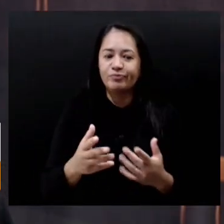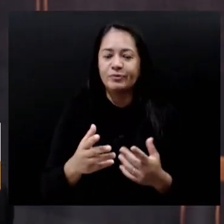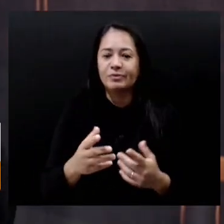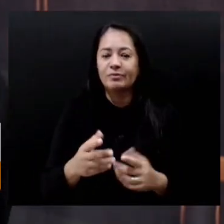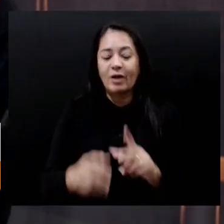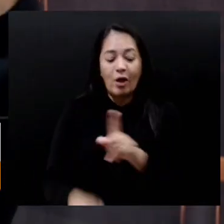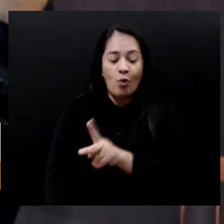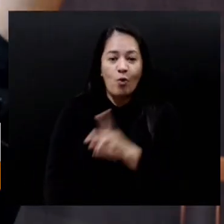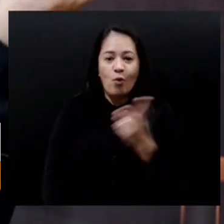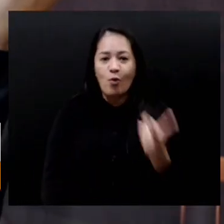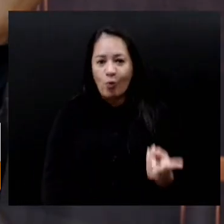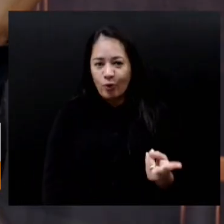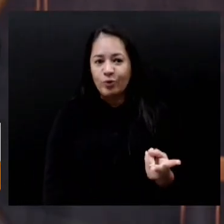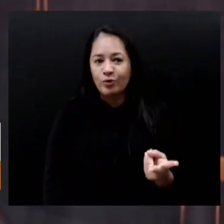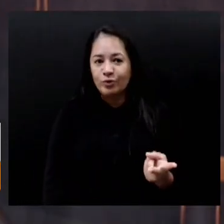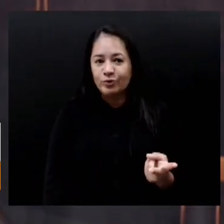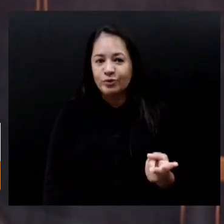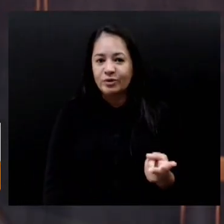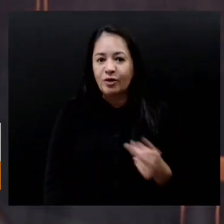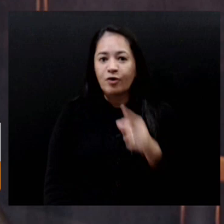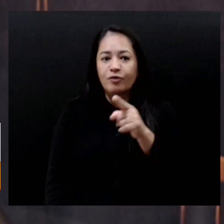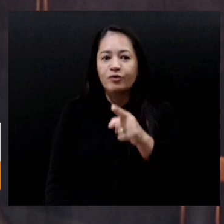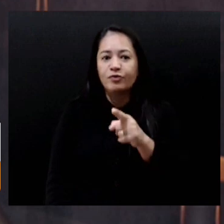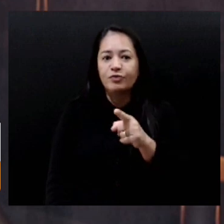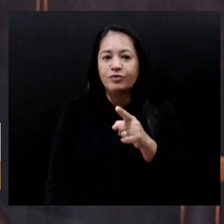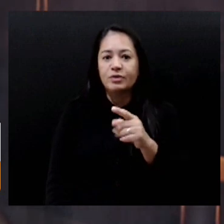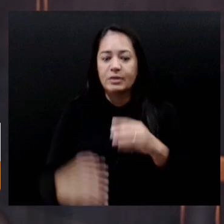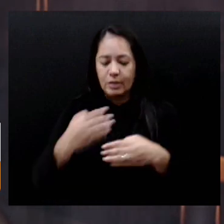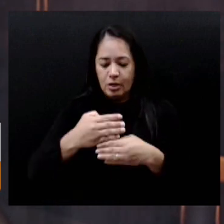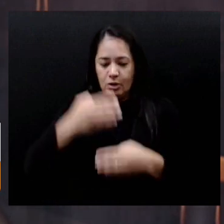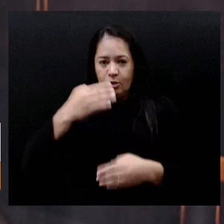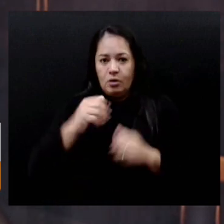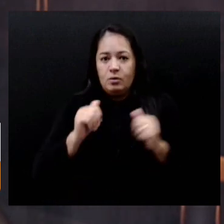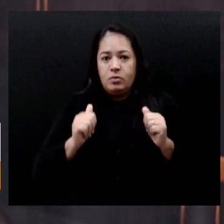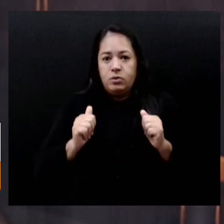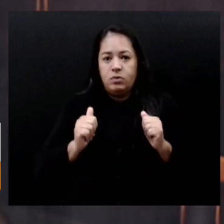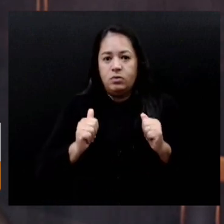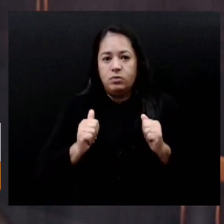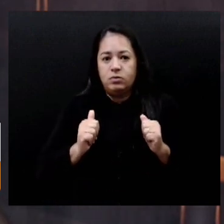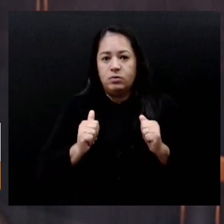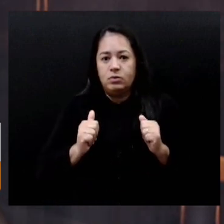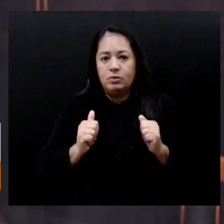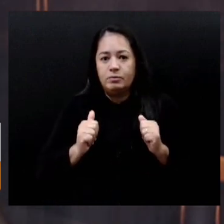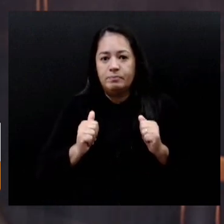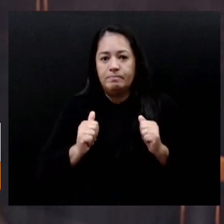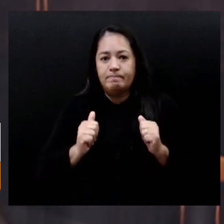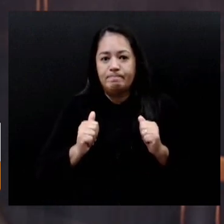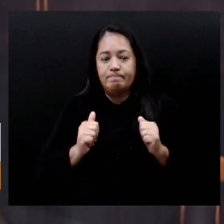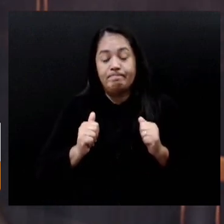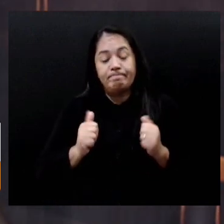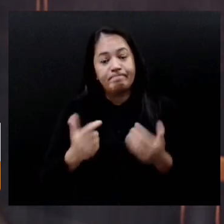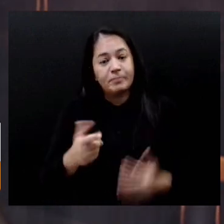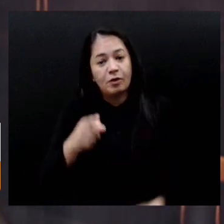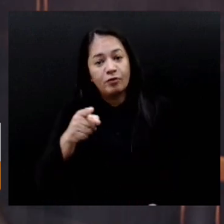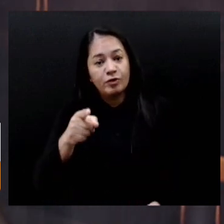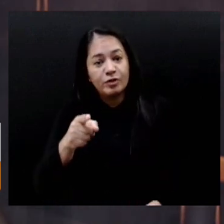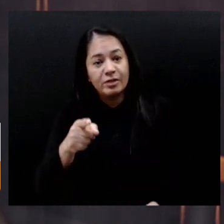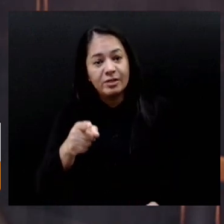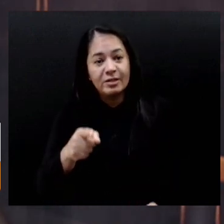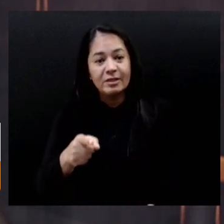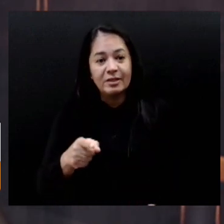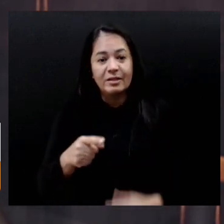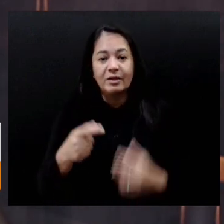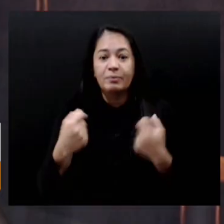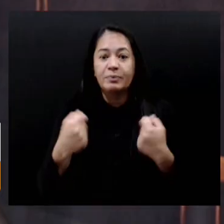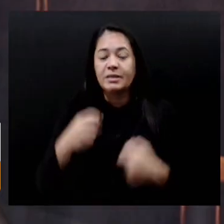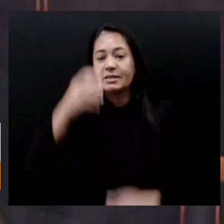Na verdade, você está se murando, você está ficando engessada. Enquanto que você aprender a falar o que